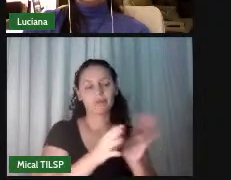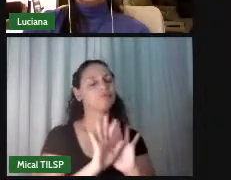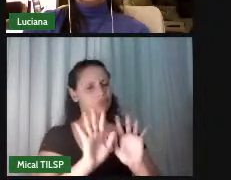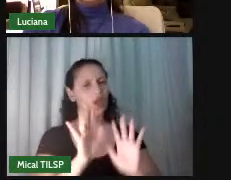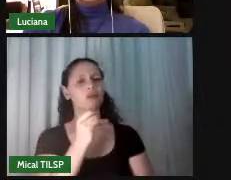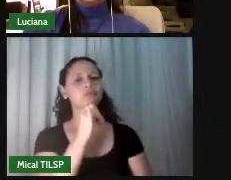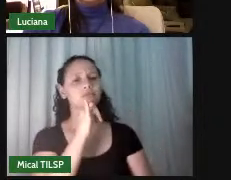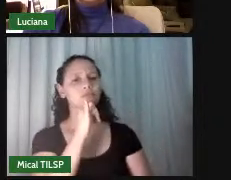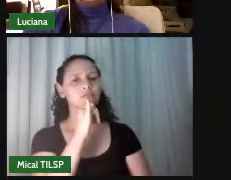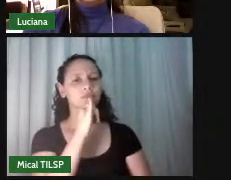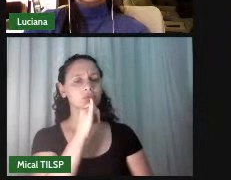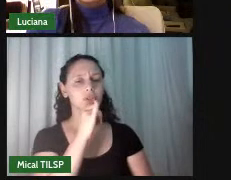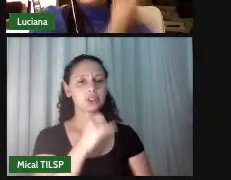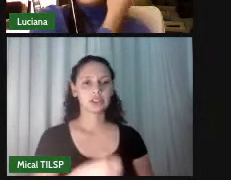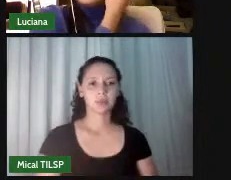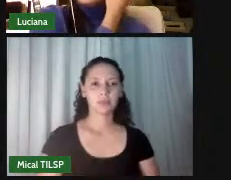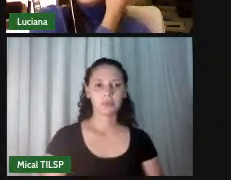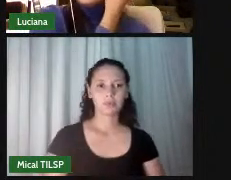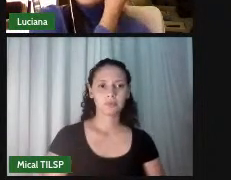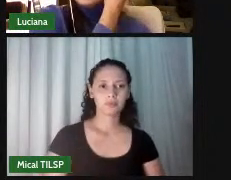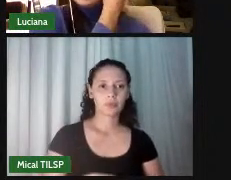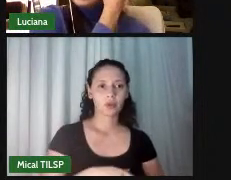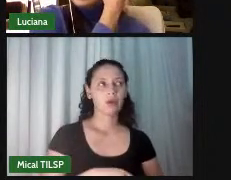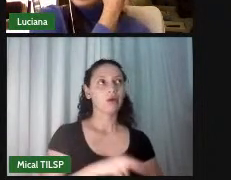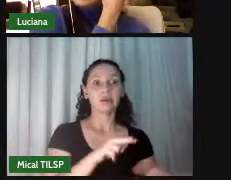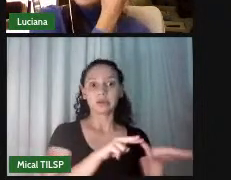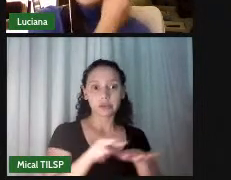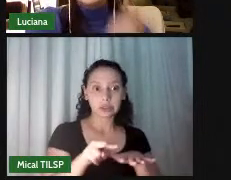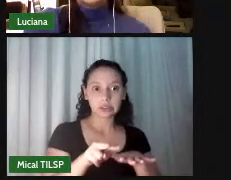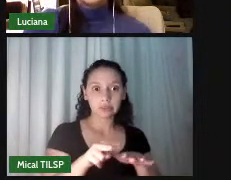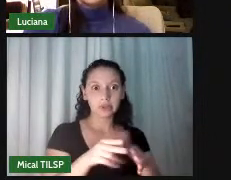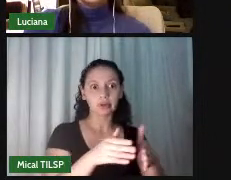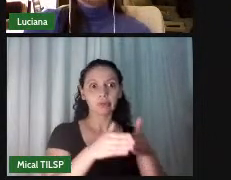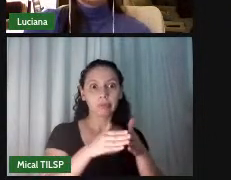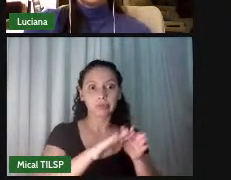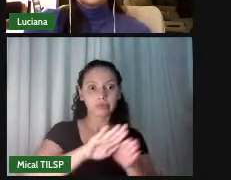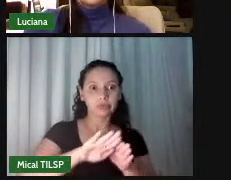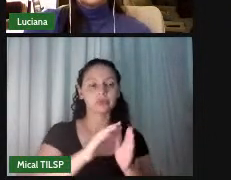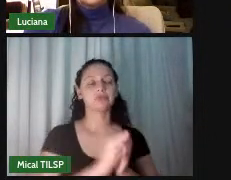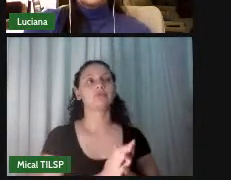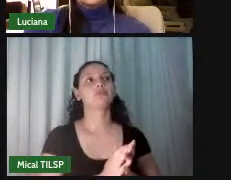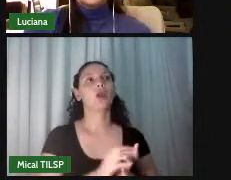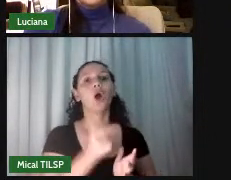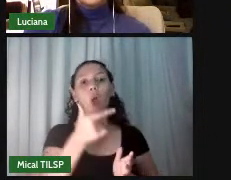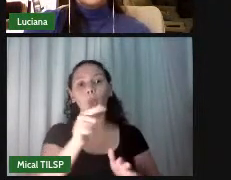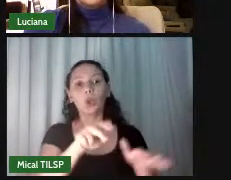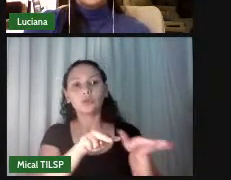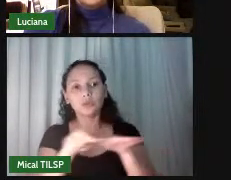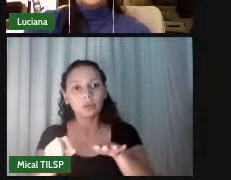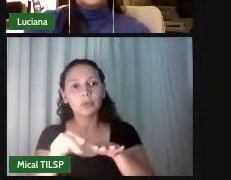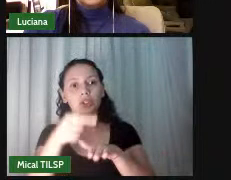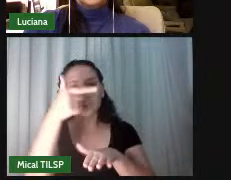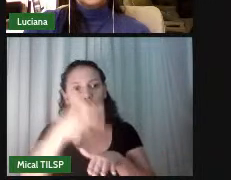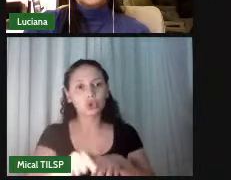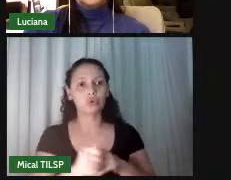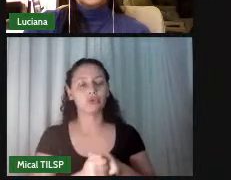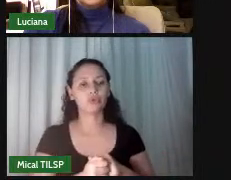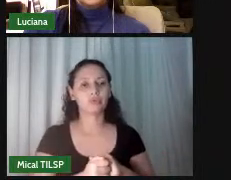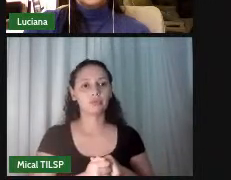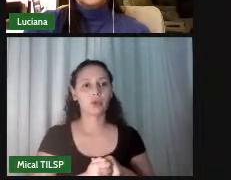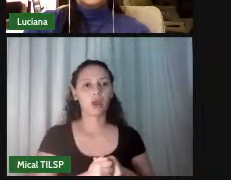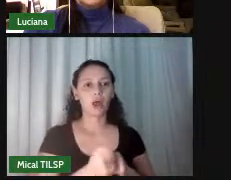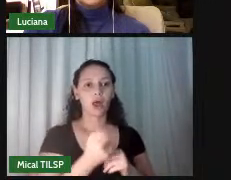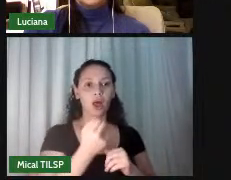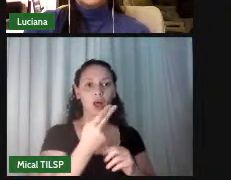quer dizer? Ah, a pessoa, toda semana, ele apresenta atestado de um dia, ou de dois em dois meses, ele tira aí 5 dias.